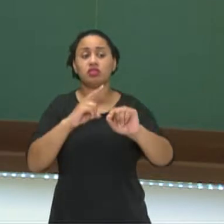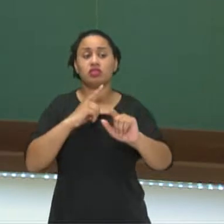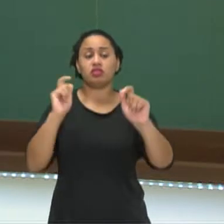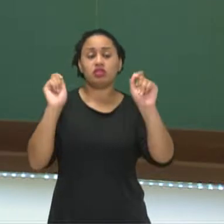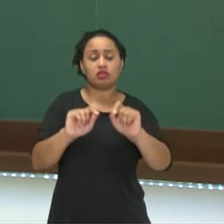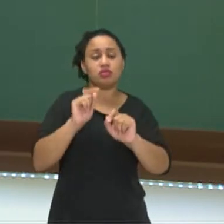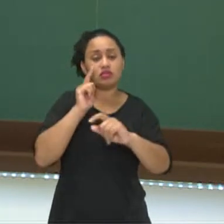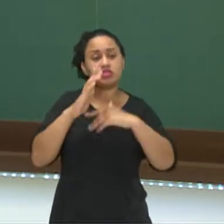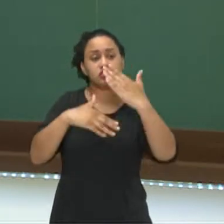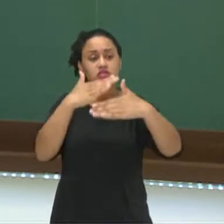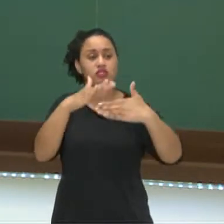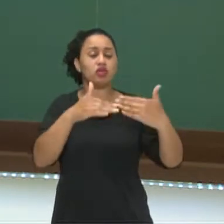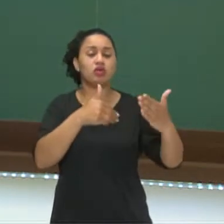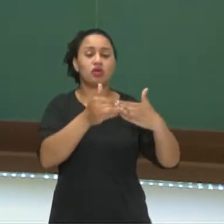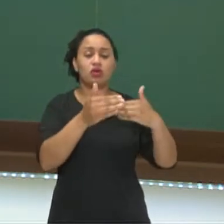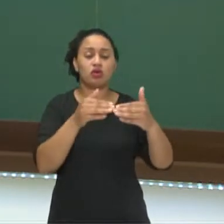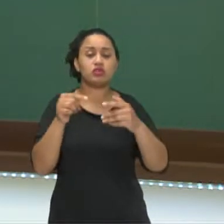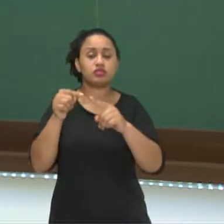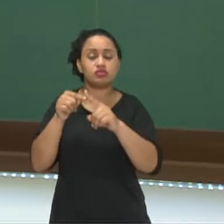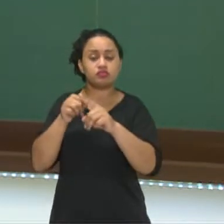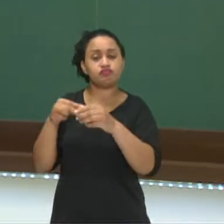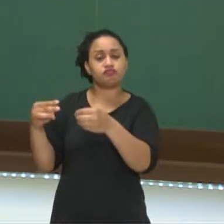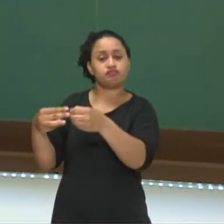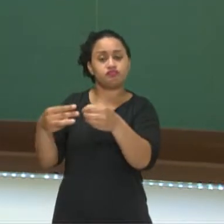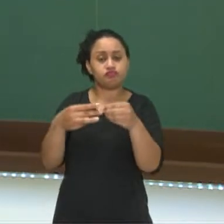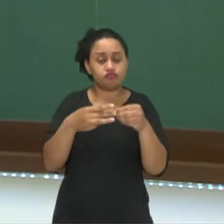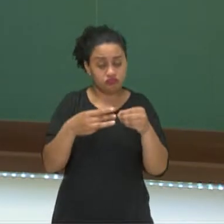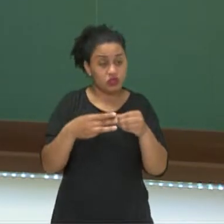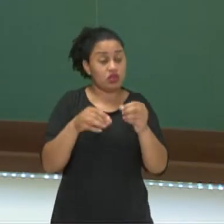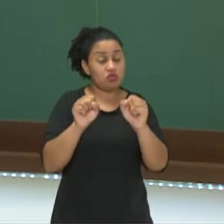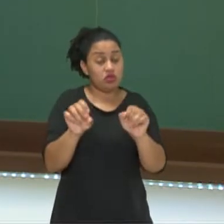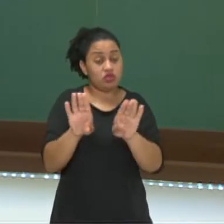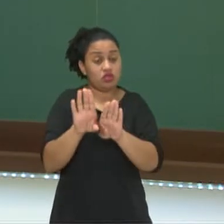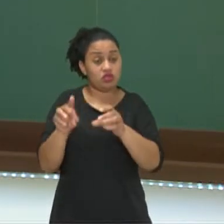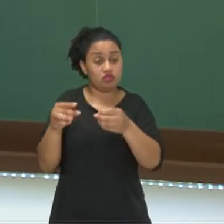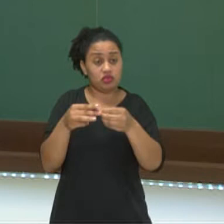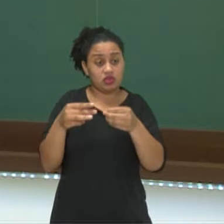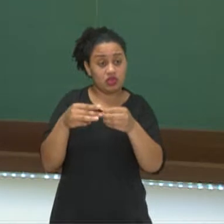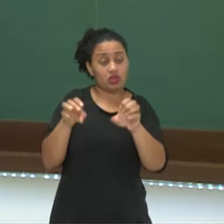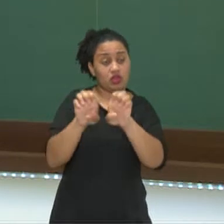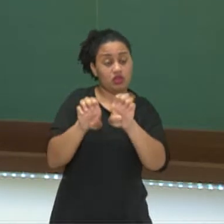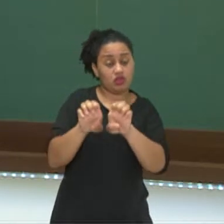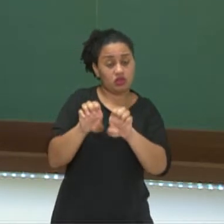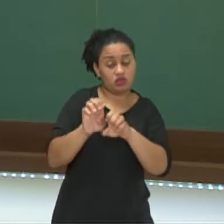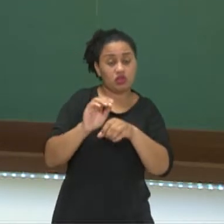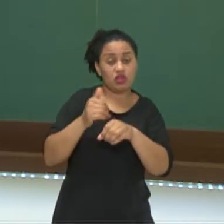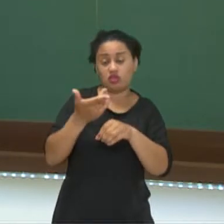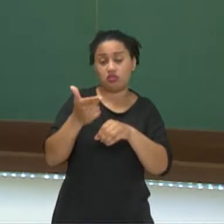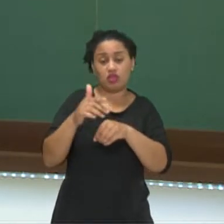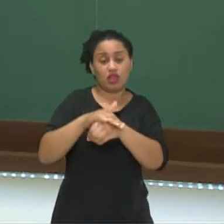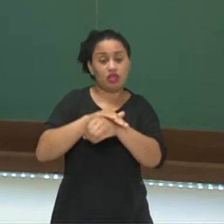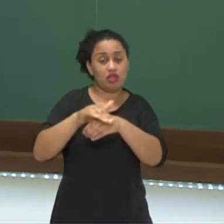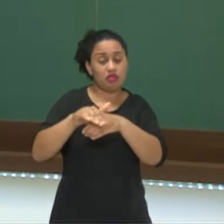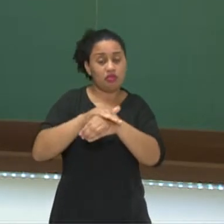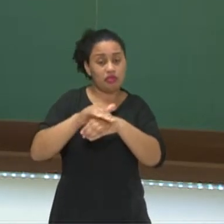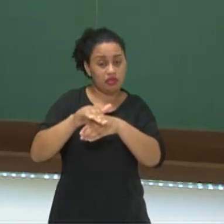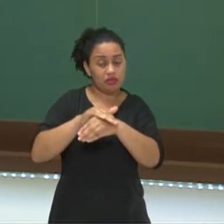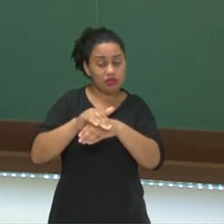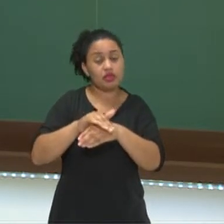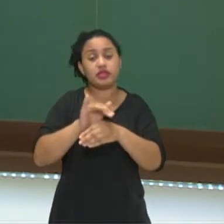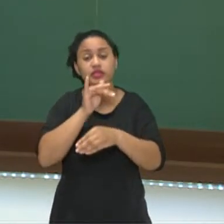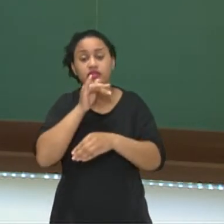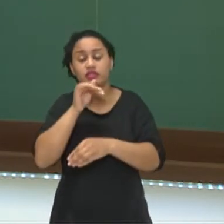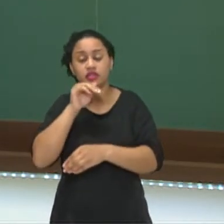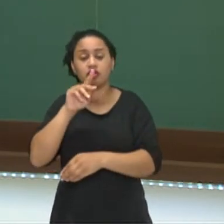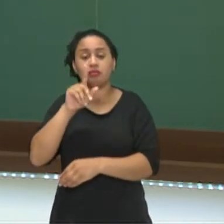se desenvolver em qualquer tipo celular, até células e estruturas extramembranosas, como por exemplo a placenta.